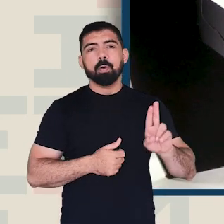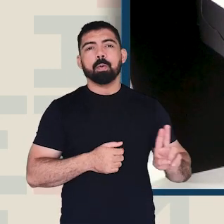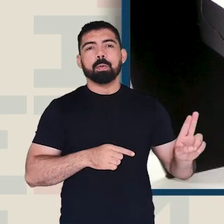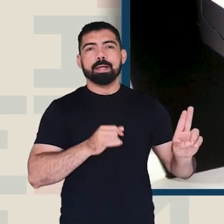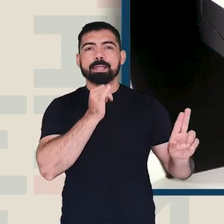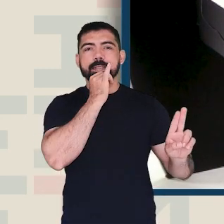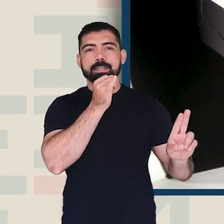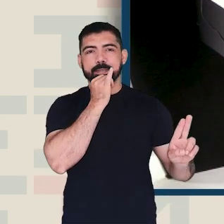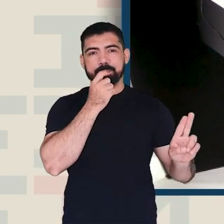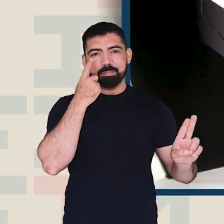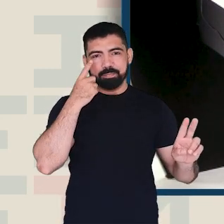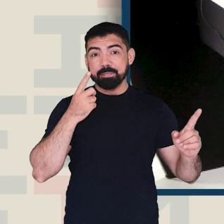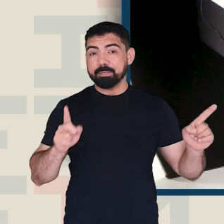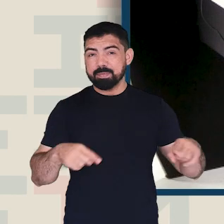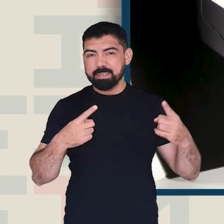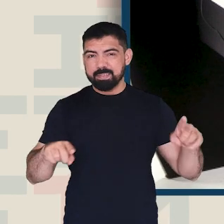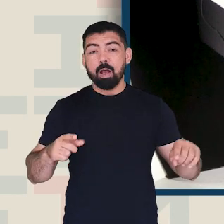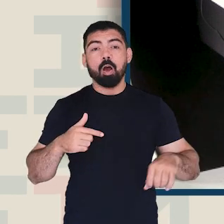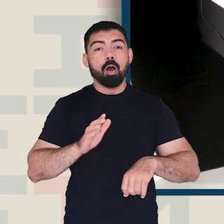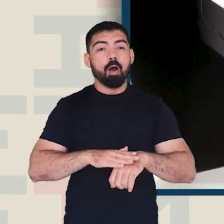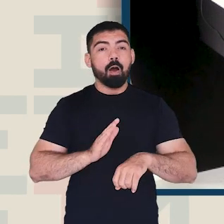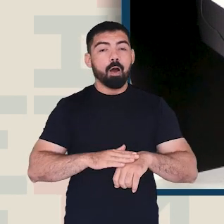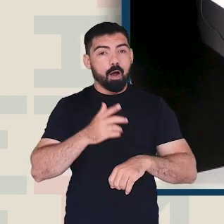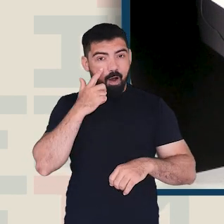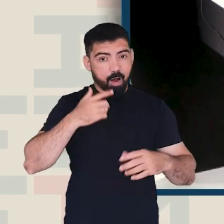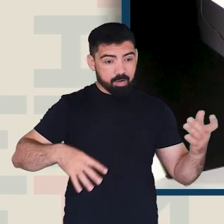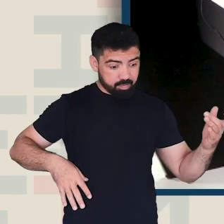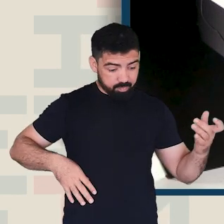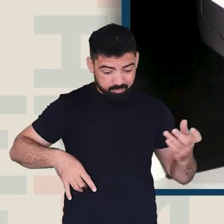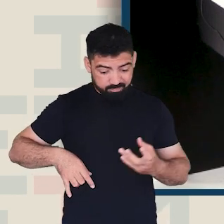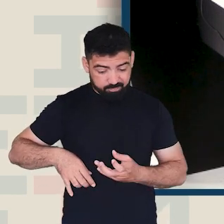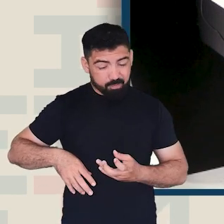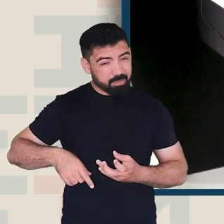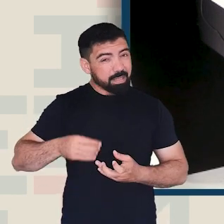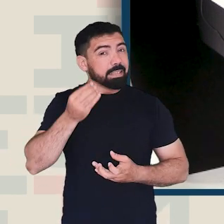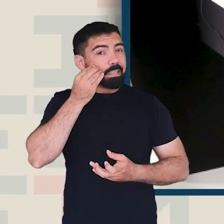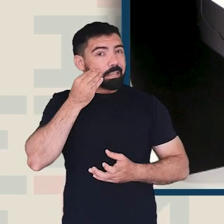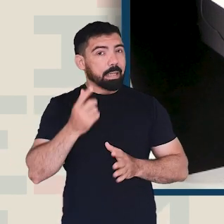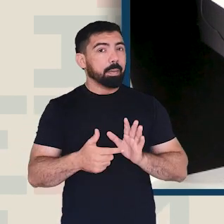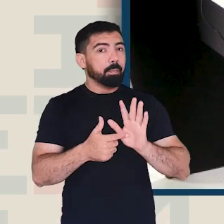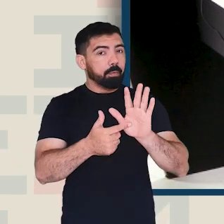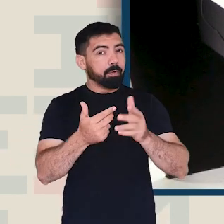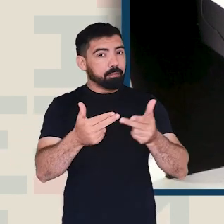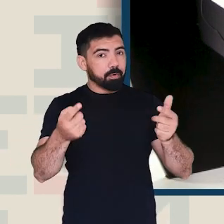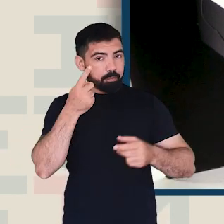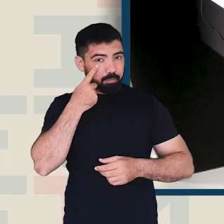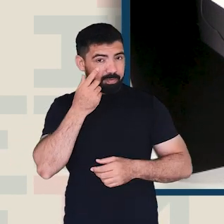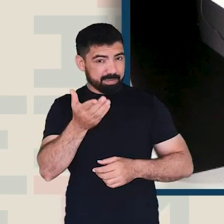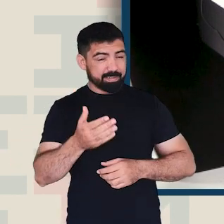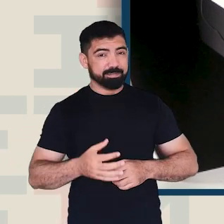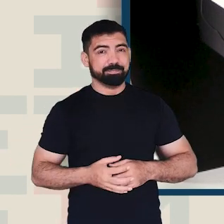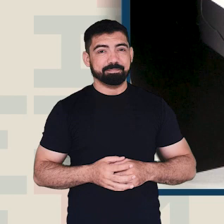exemplo a seguinte melodia. Eu sou bem desafinado, mas eu vou ousar a tocar algo para...